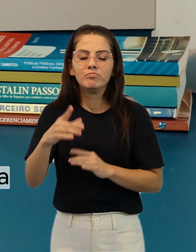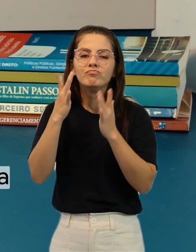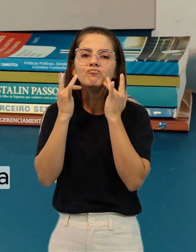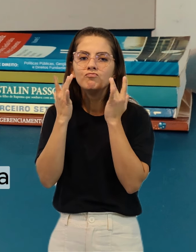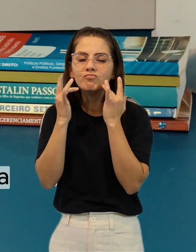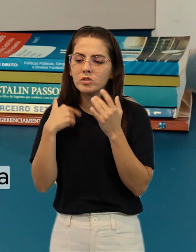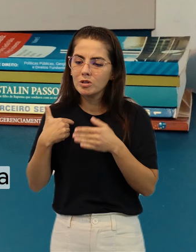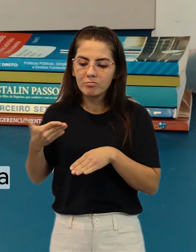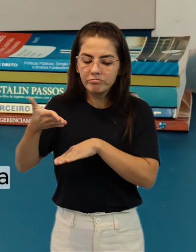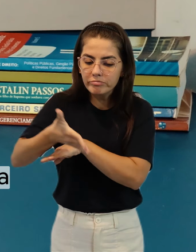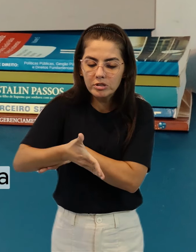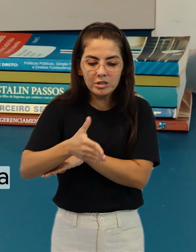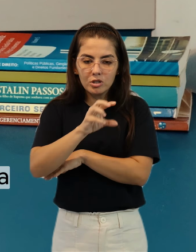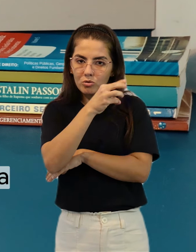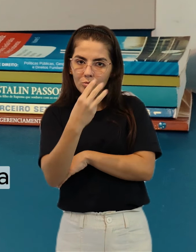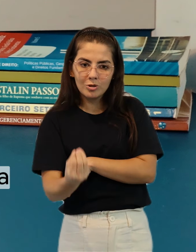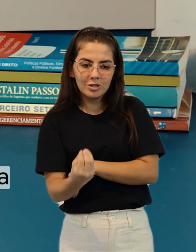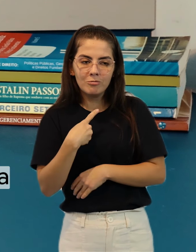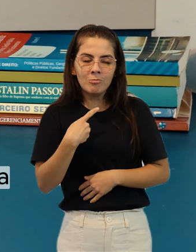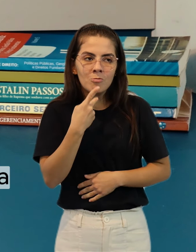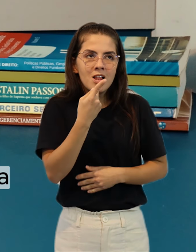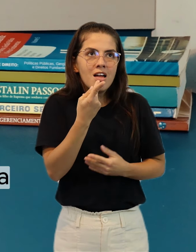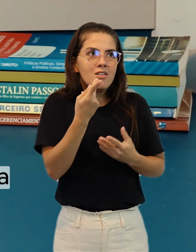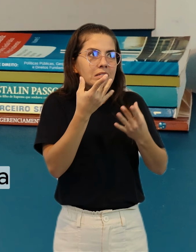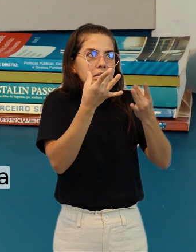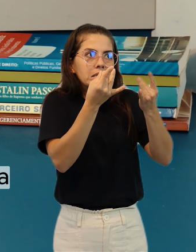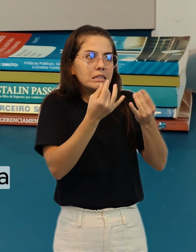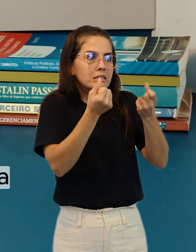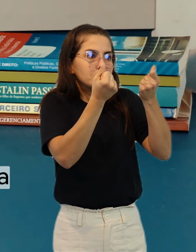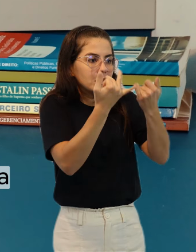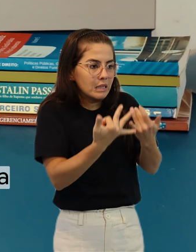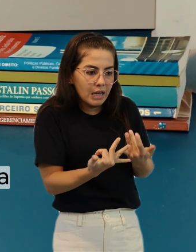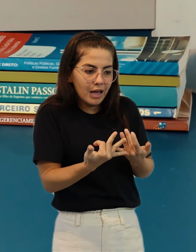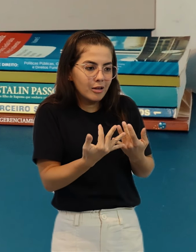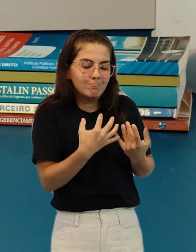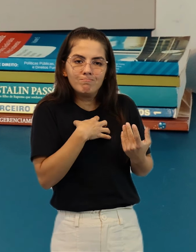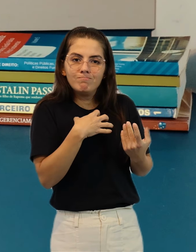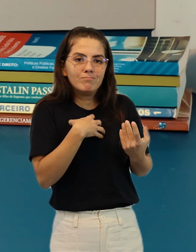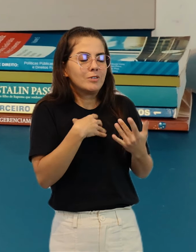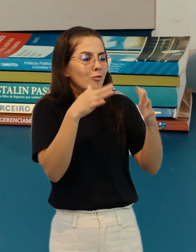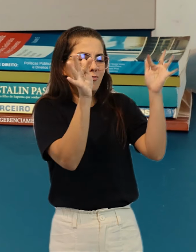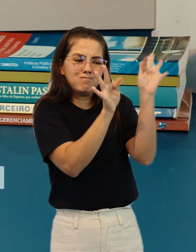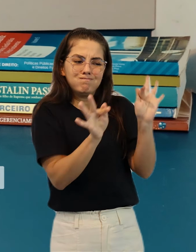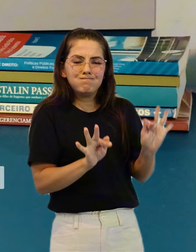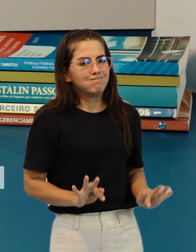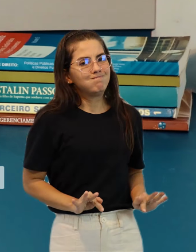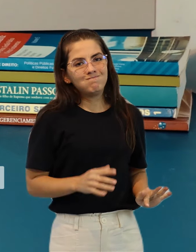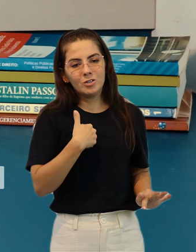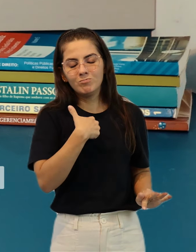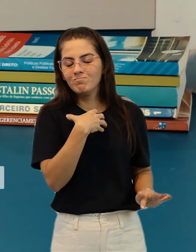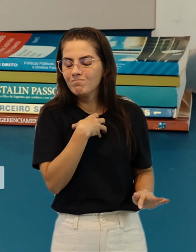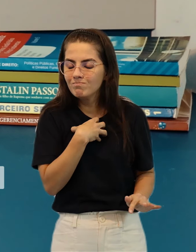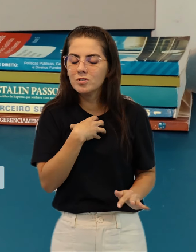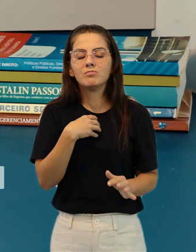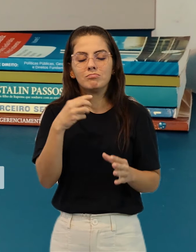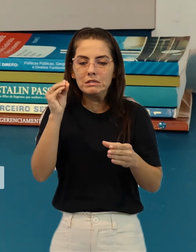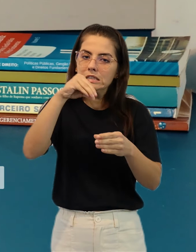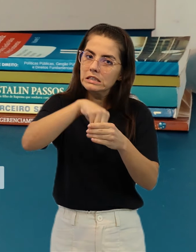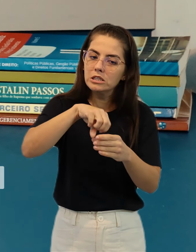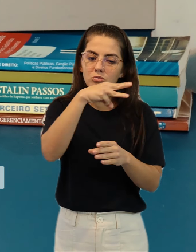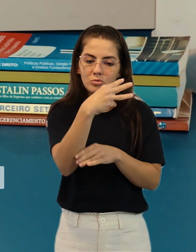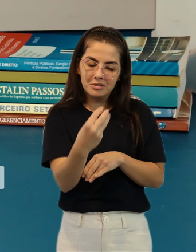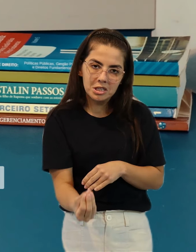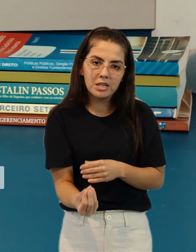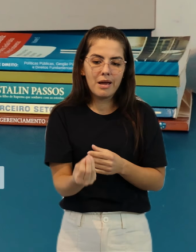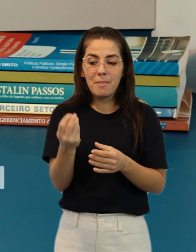no Araxá, não tem outra palavra que eu possa usar para descrever a não ser feliz. Eu me sinto feliz no Araxá, com as